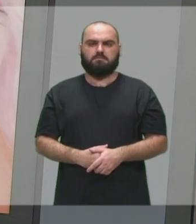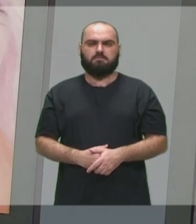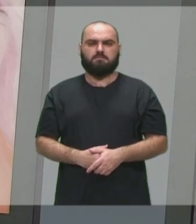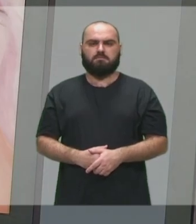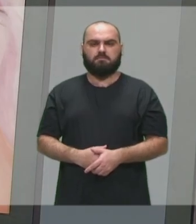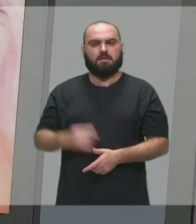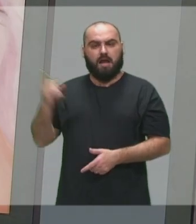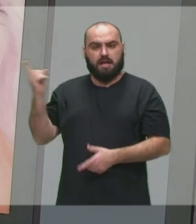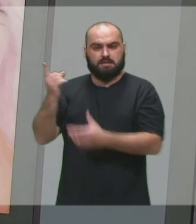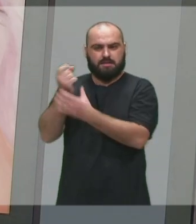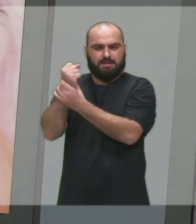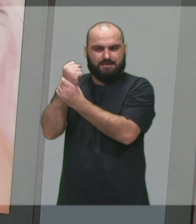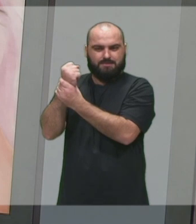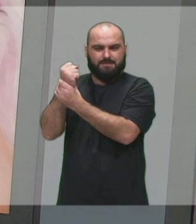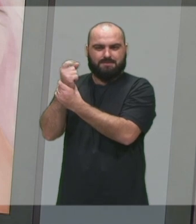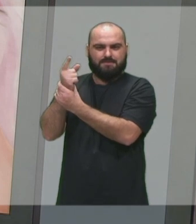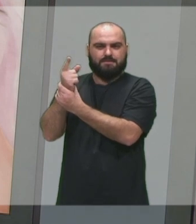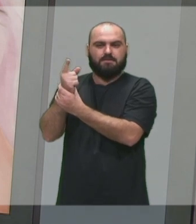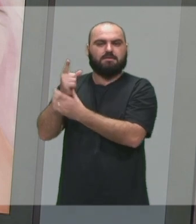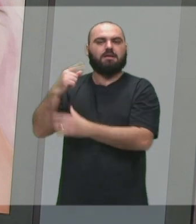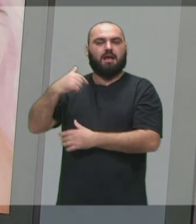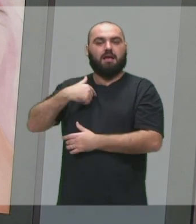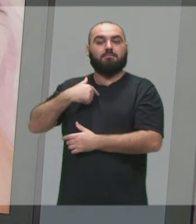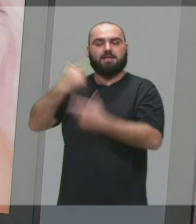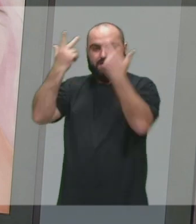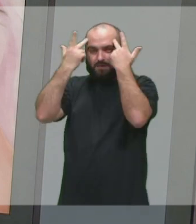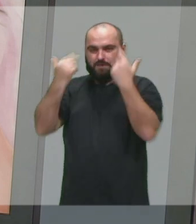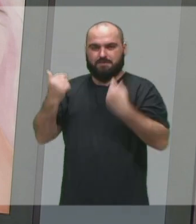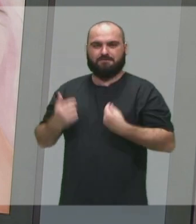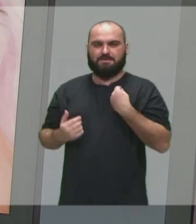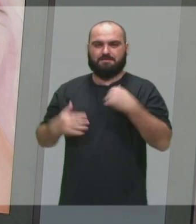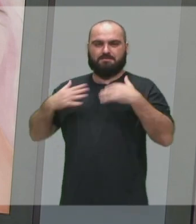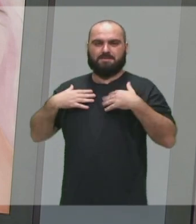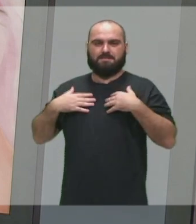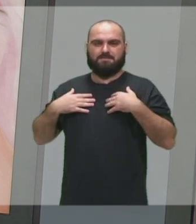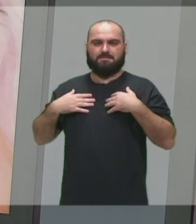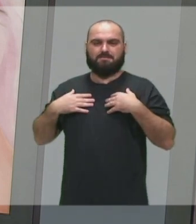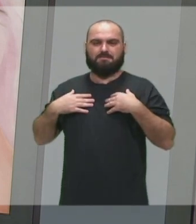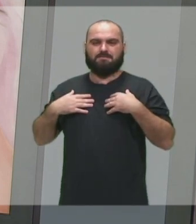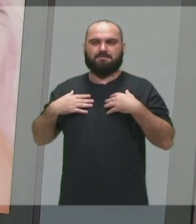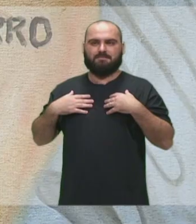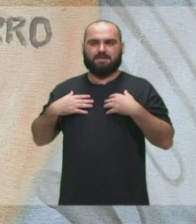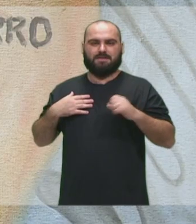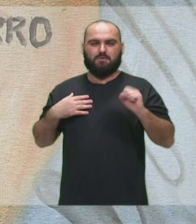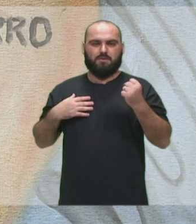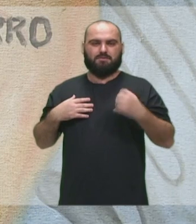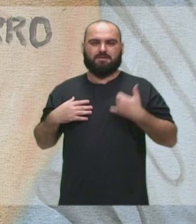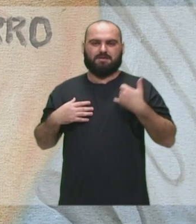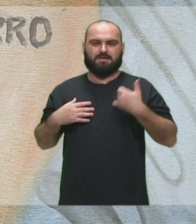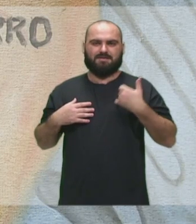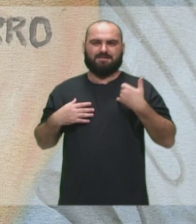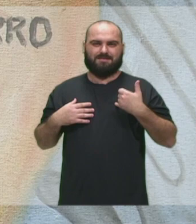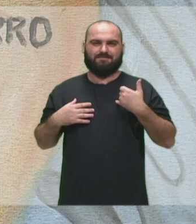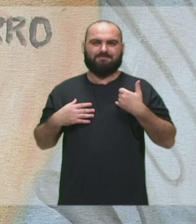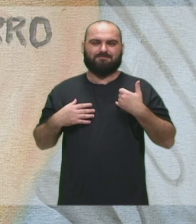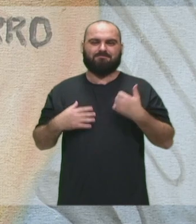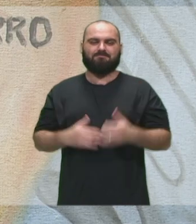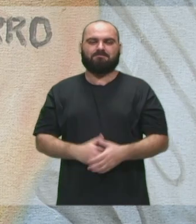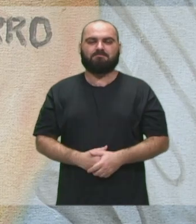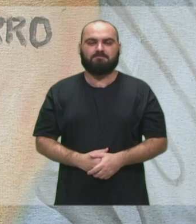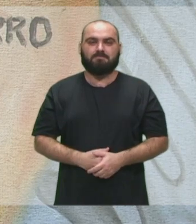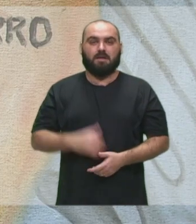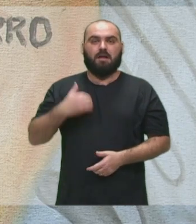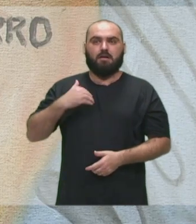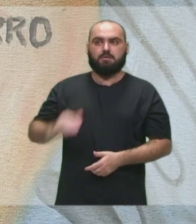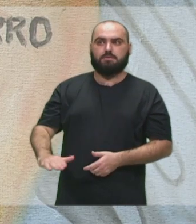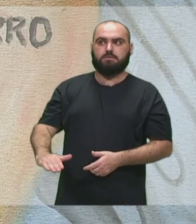é a das mãos que tu falaste? Essa conta a minha história, né? Porque após ser abusada sexualmente aos 8 anos de idade, eu cresci